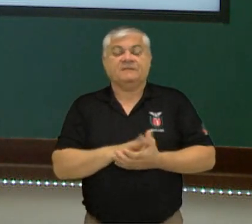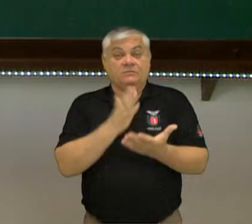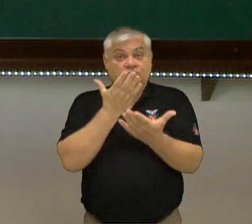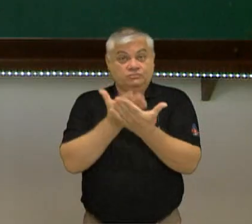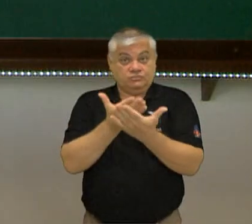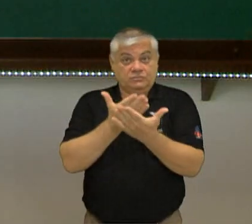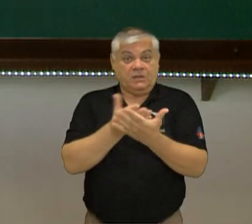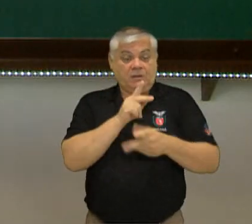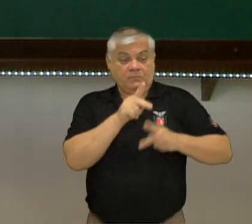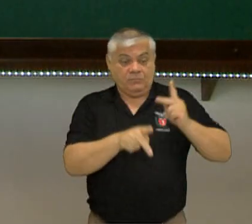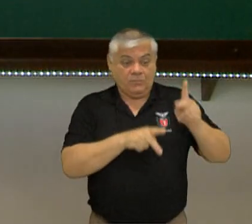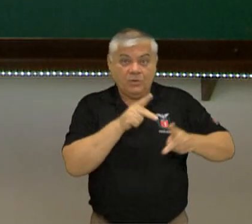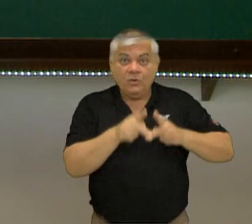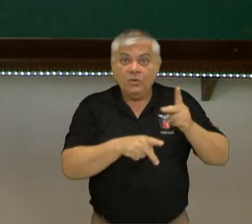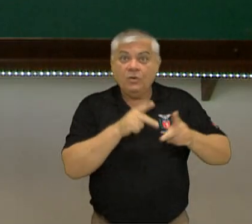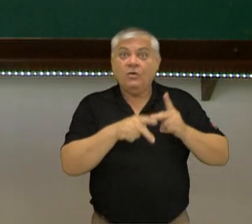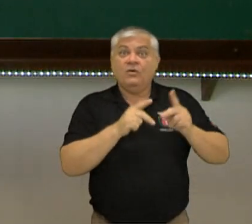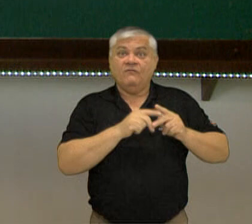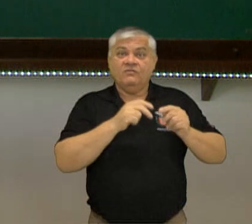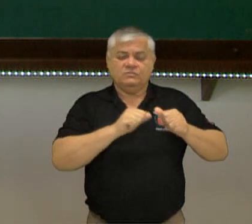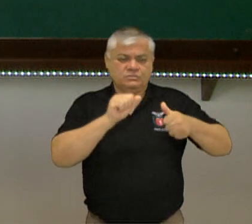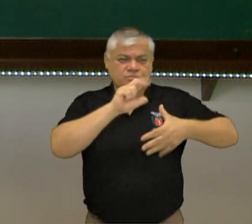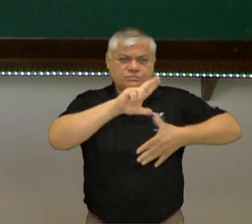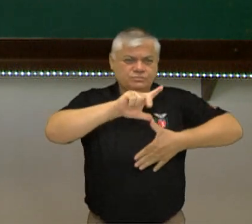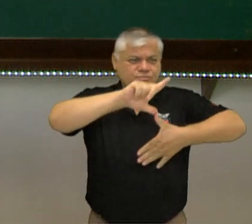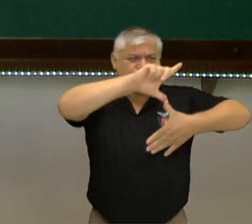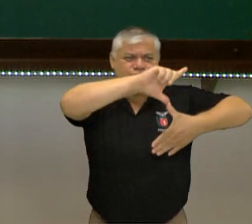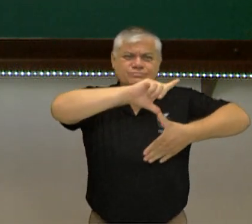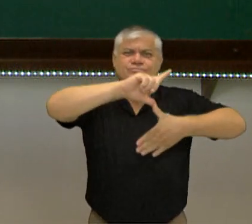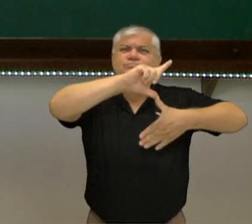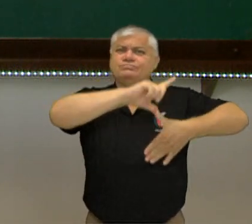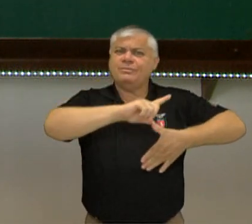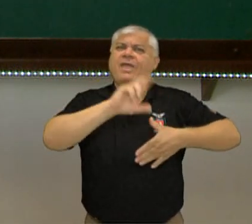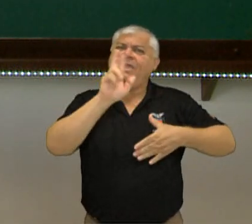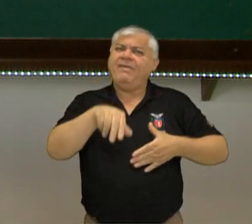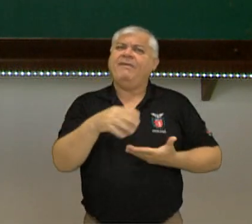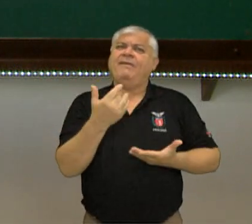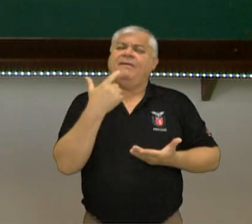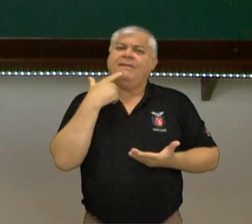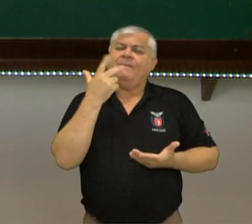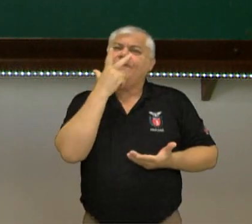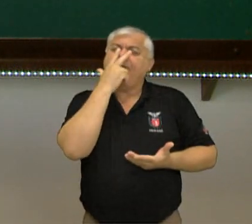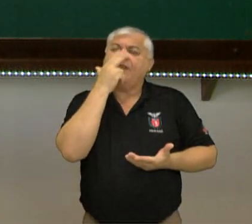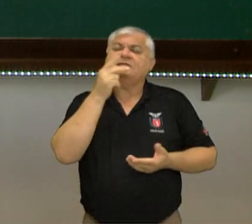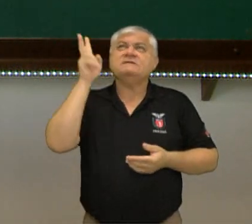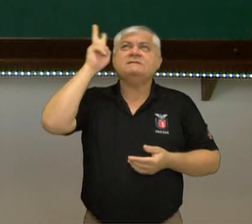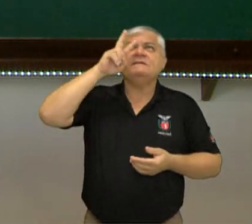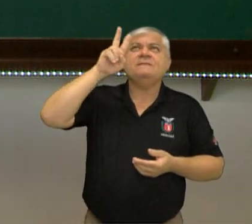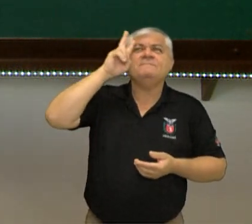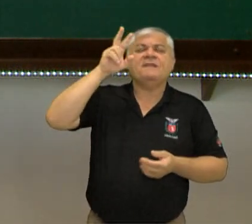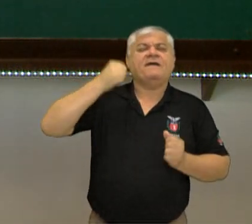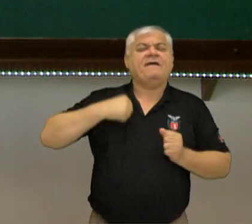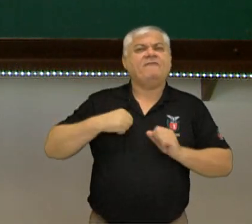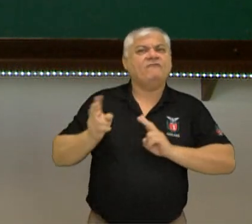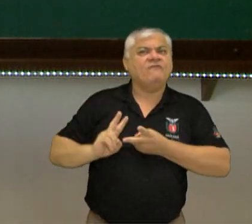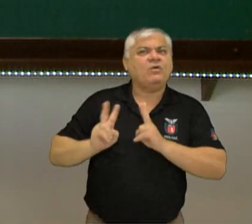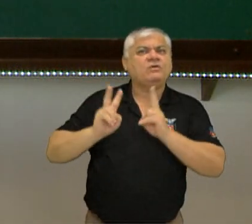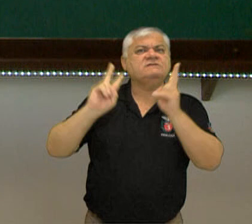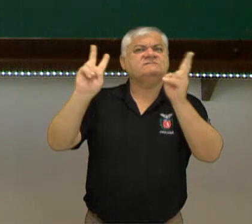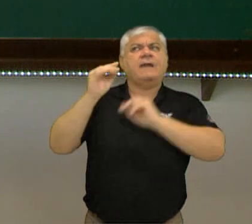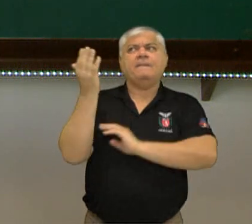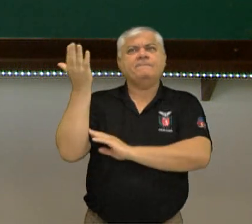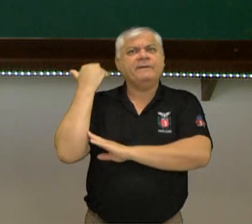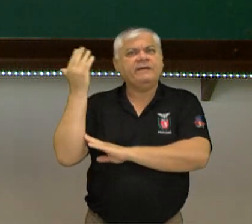esses povos nativos do continente americano é revistar, revisitar, é valorizar nosso passado e a